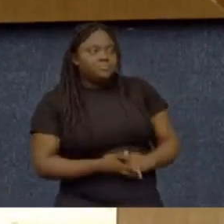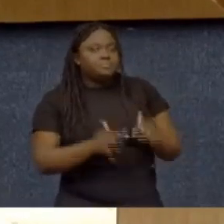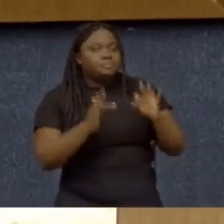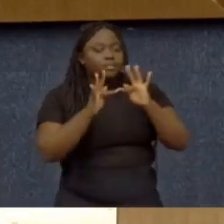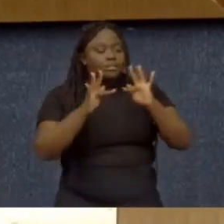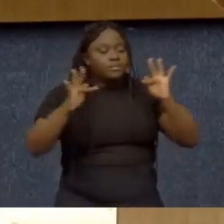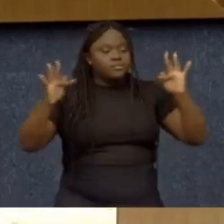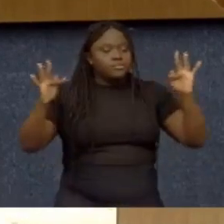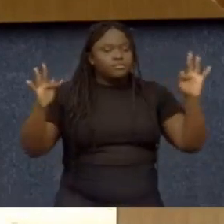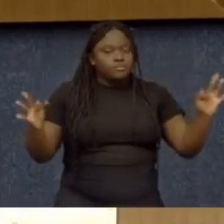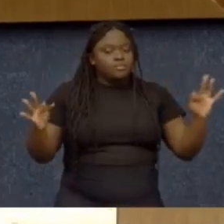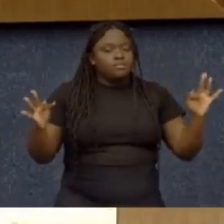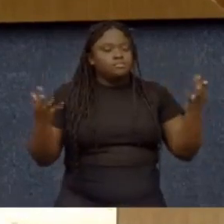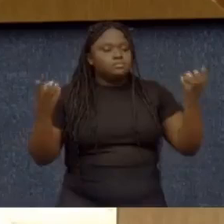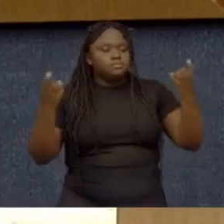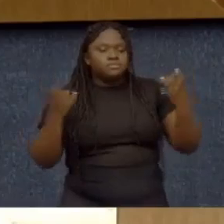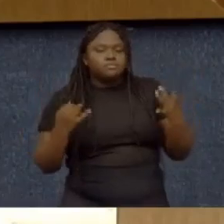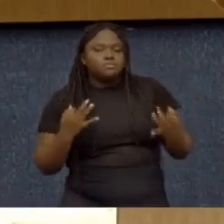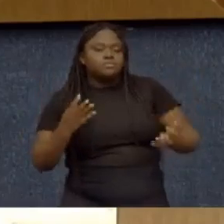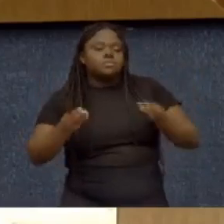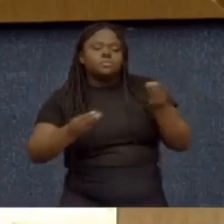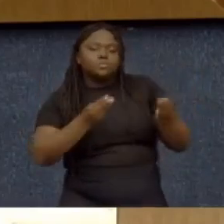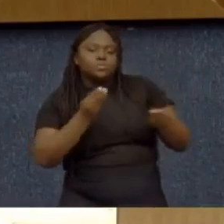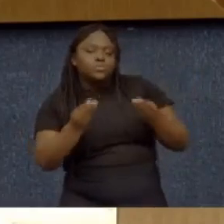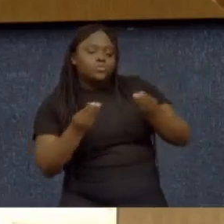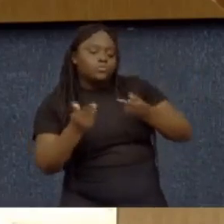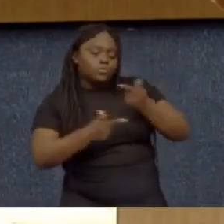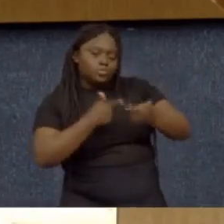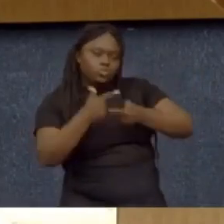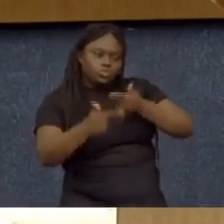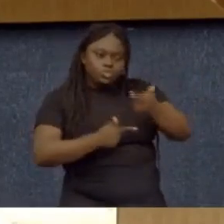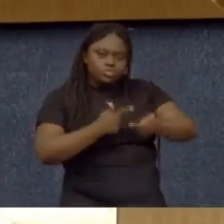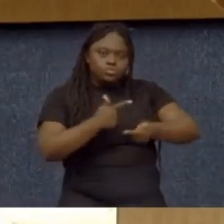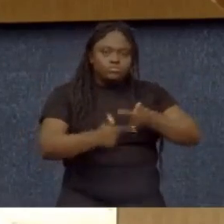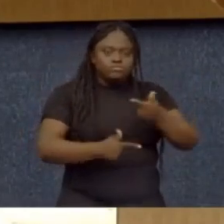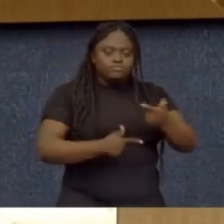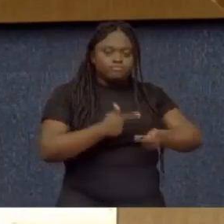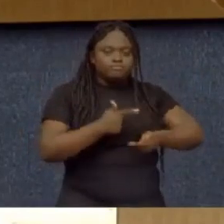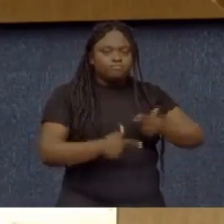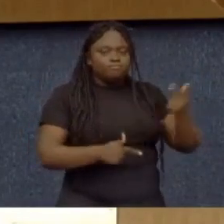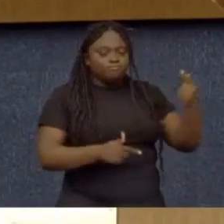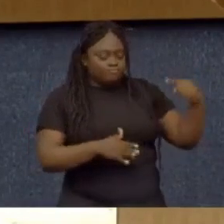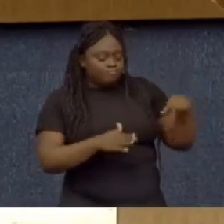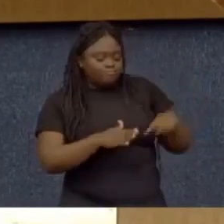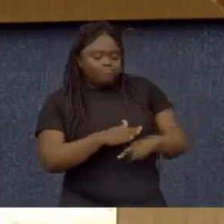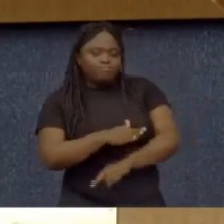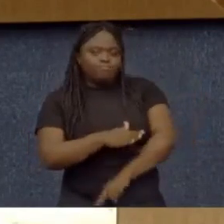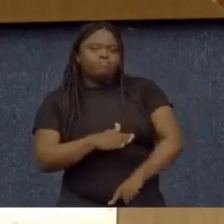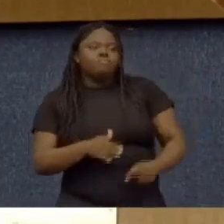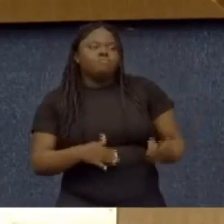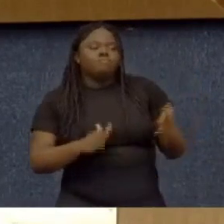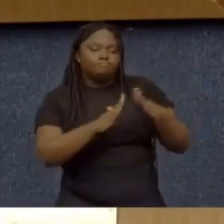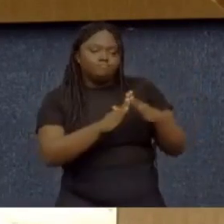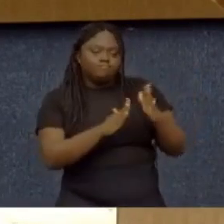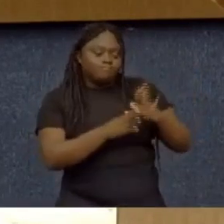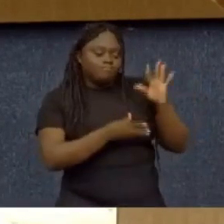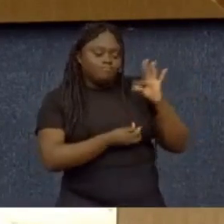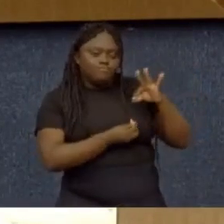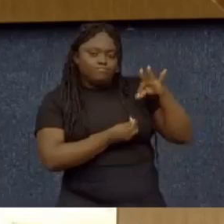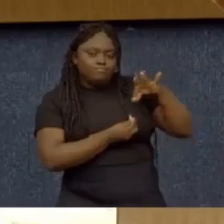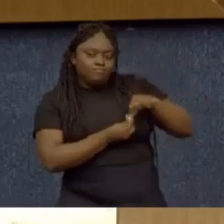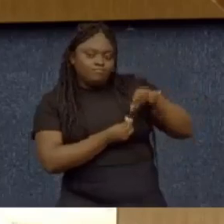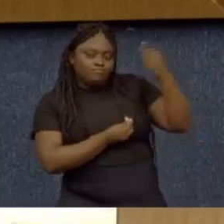frase encapsula a essência do trabalho incansável e dedicado à Casa Espírita Santo